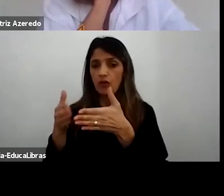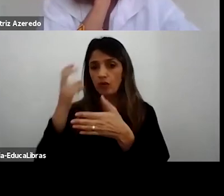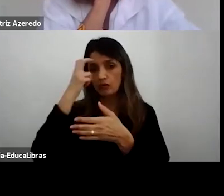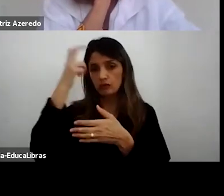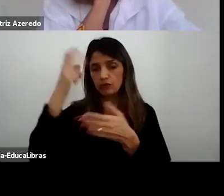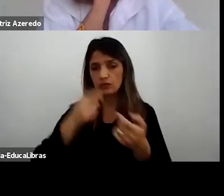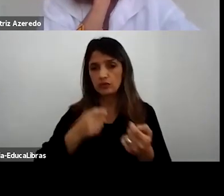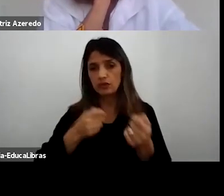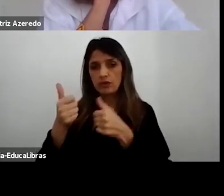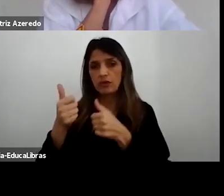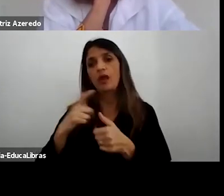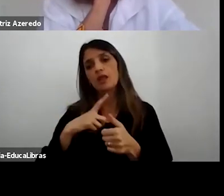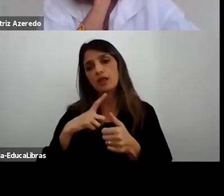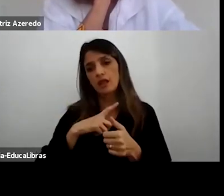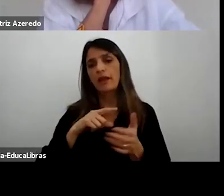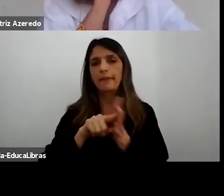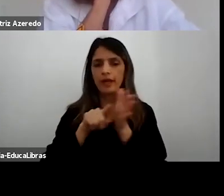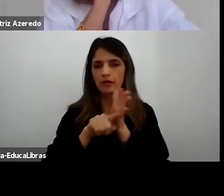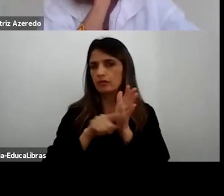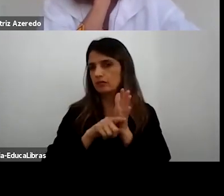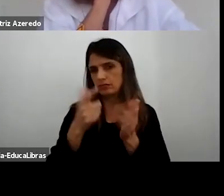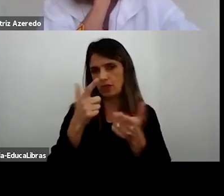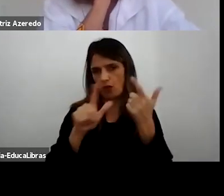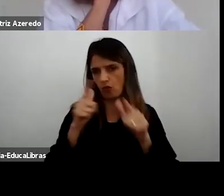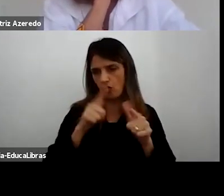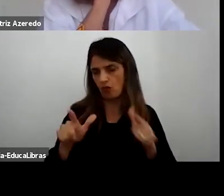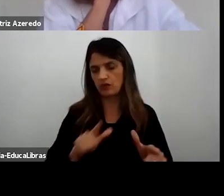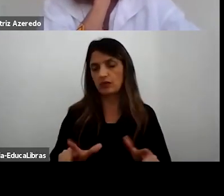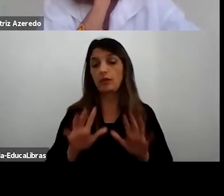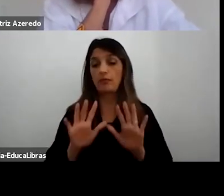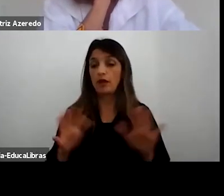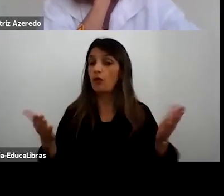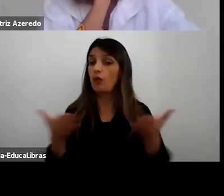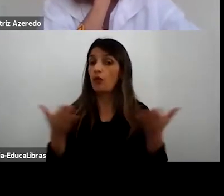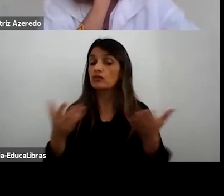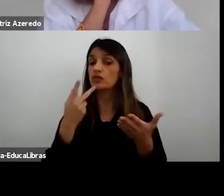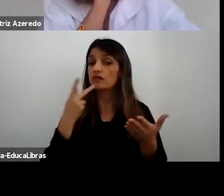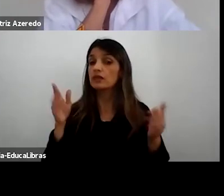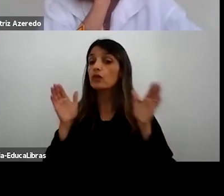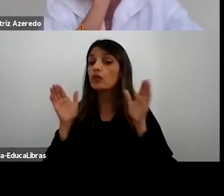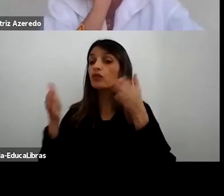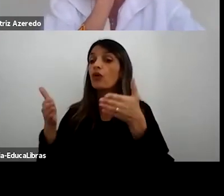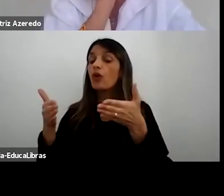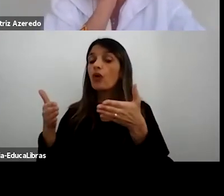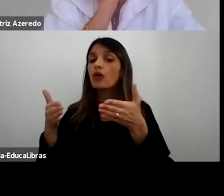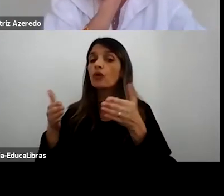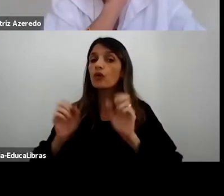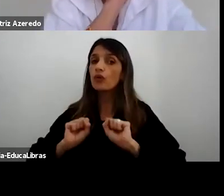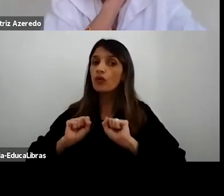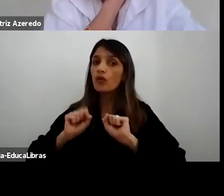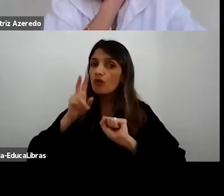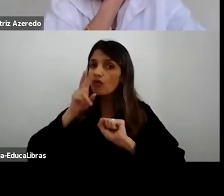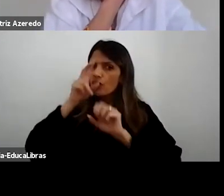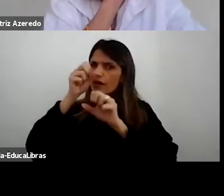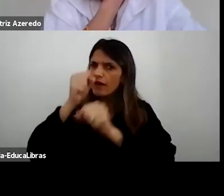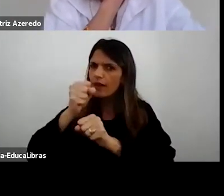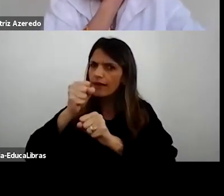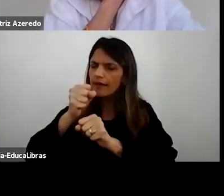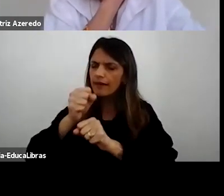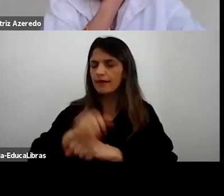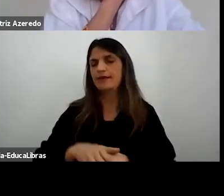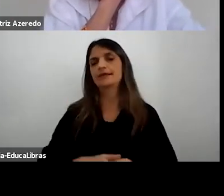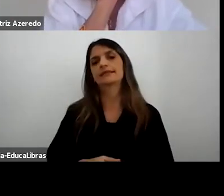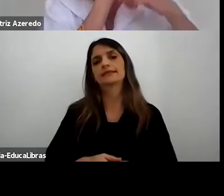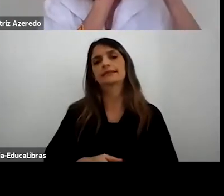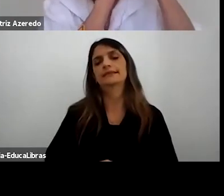perguntas sobre causas, que eu acho que são essenciais, mas hoje a gente está falando da causa que fortalece as causas. Então,